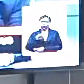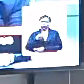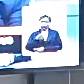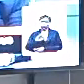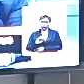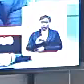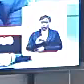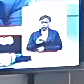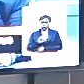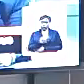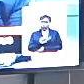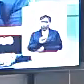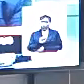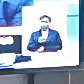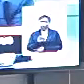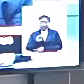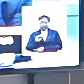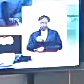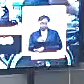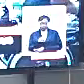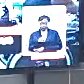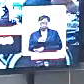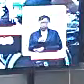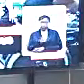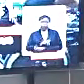paratleta 3 minutos